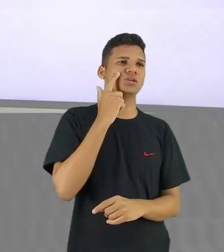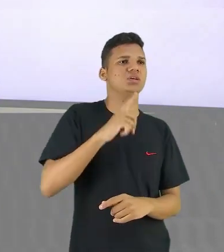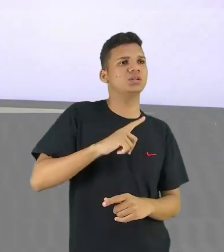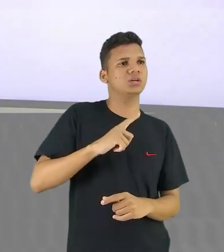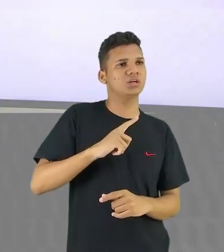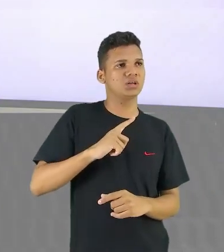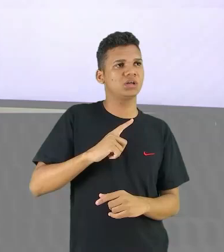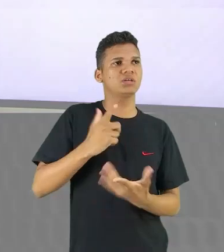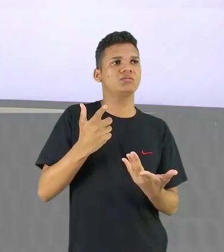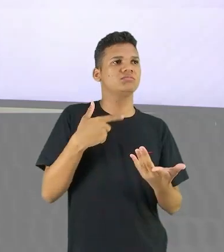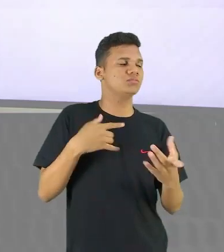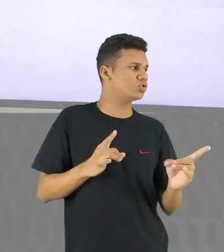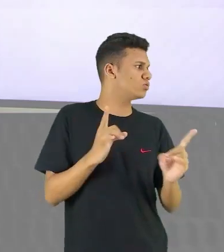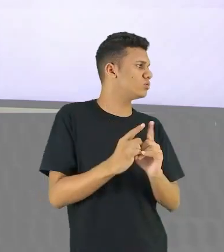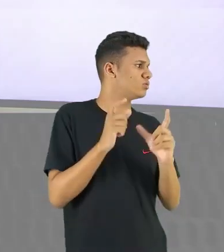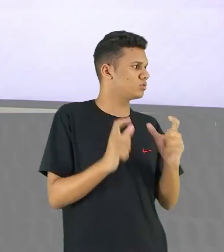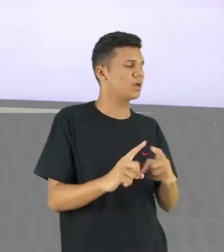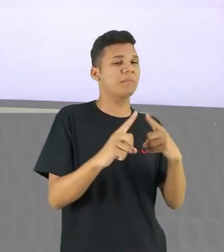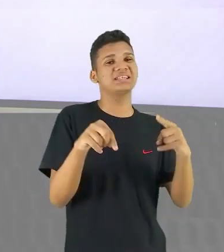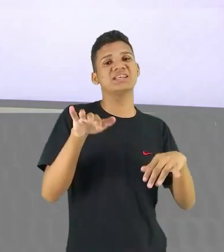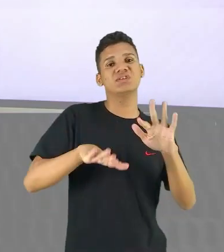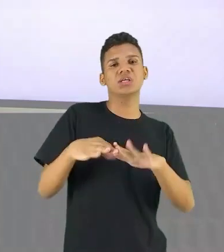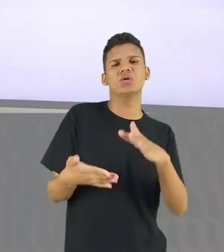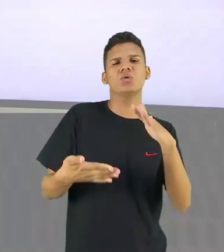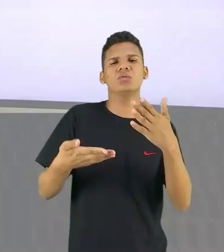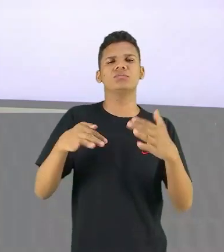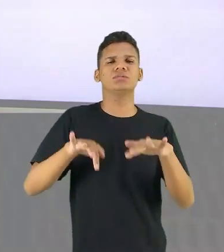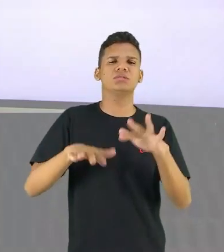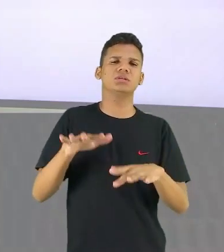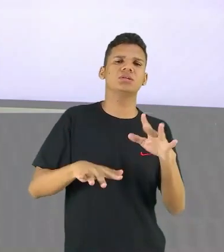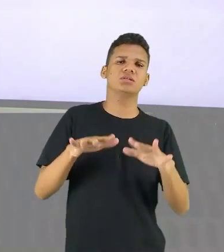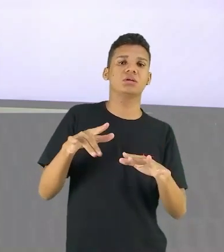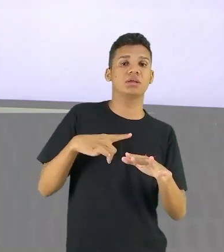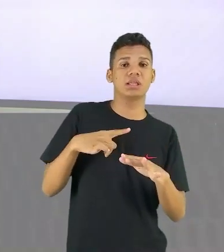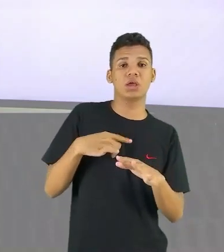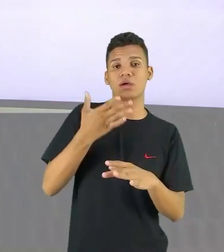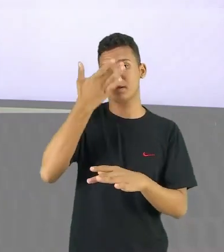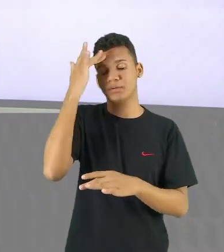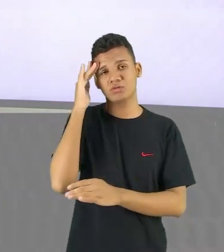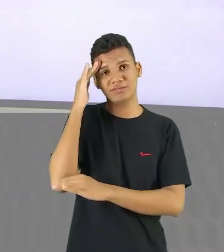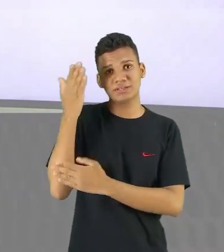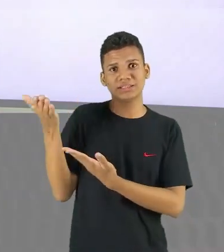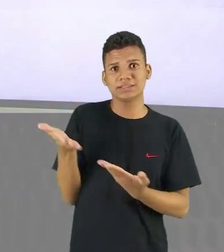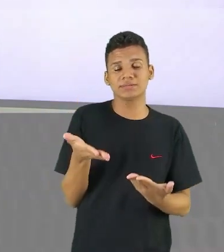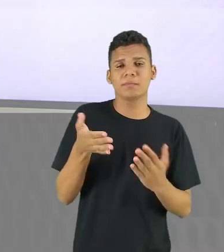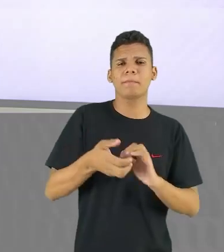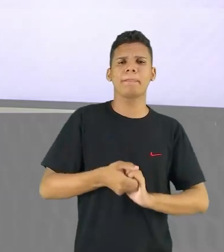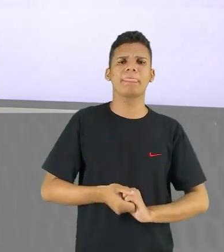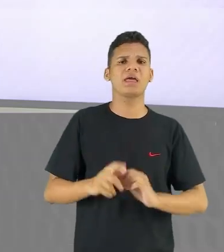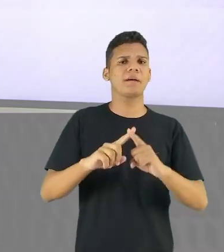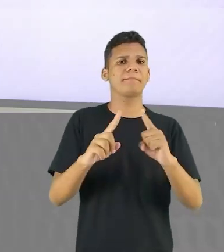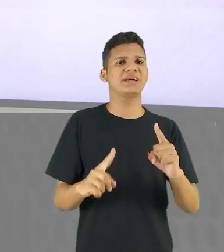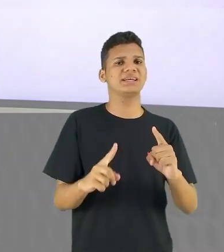avaliação de um lugar, vai depender muito da perspectiva do visitante. Ela, que é europeia, tem